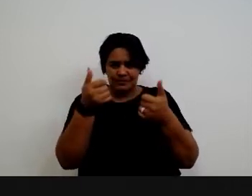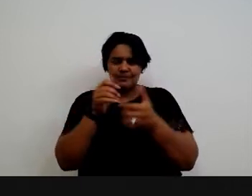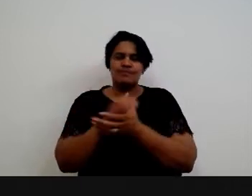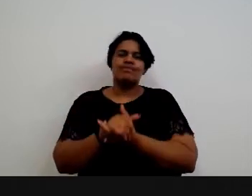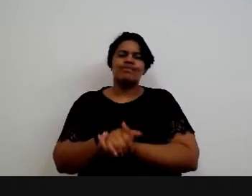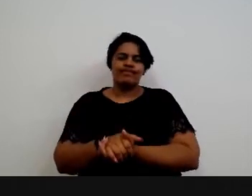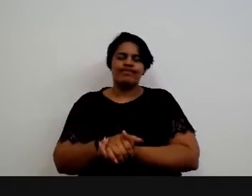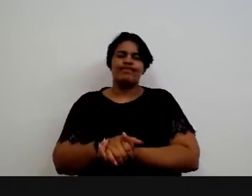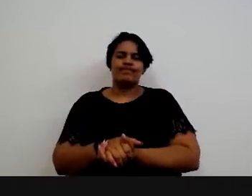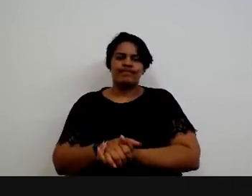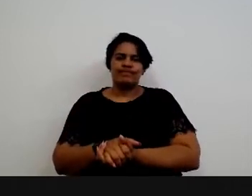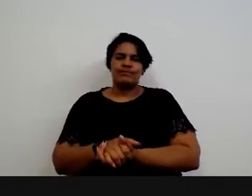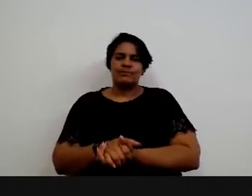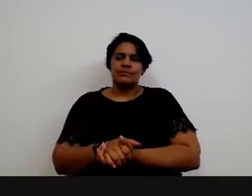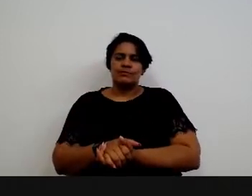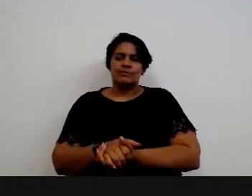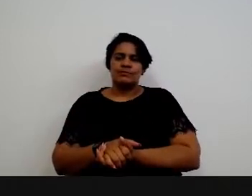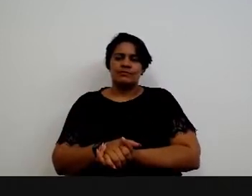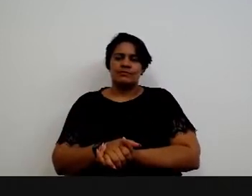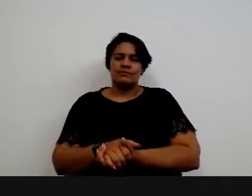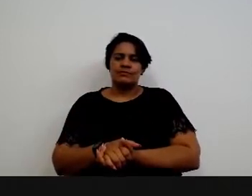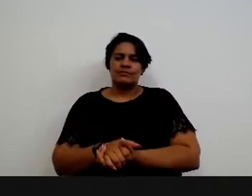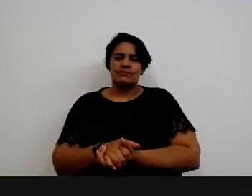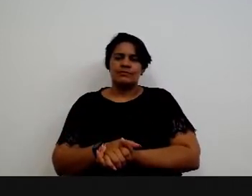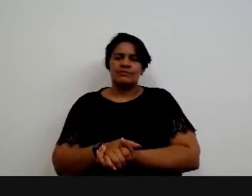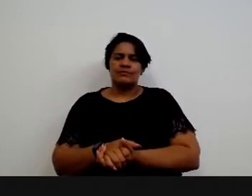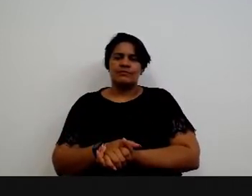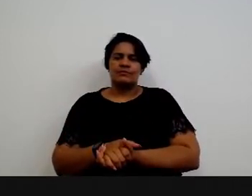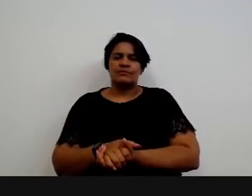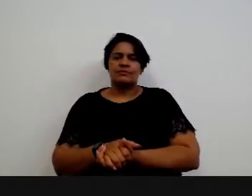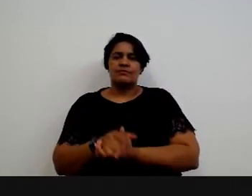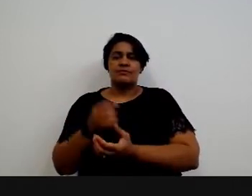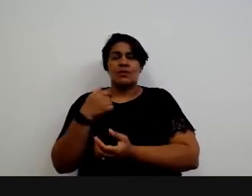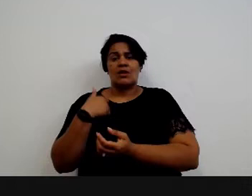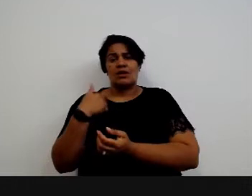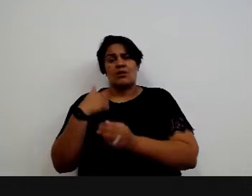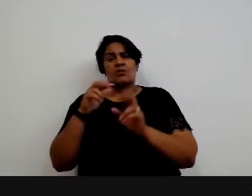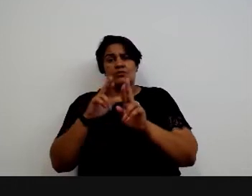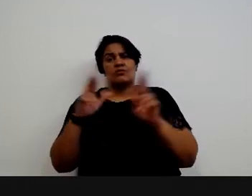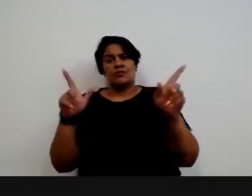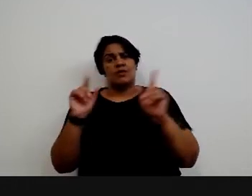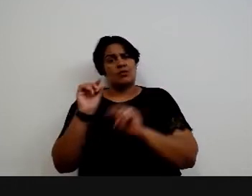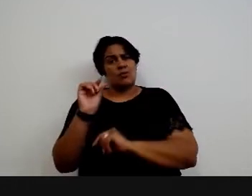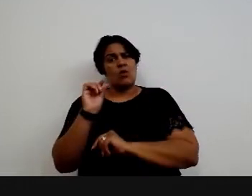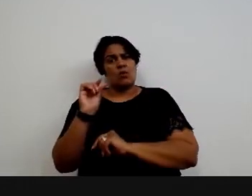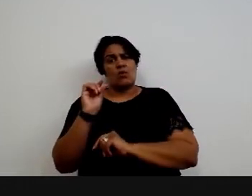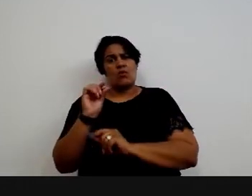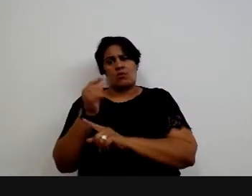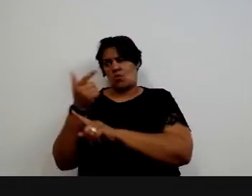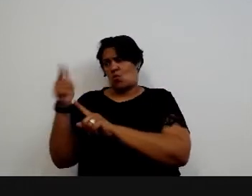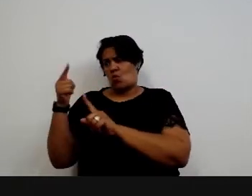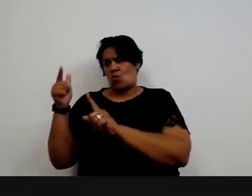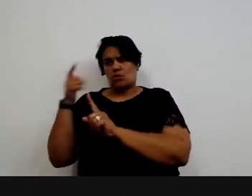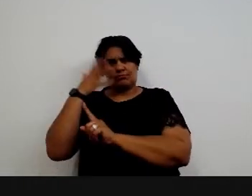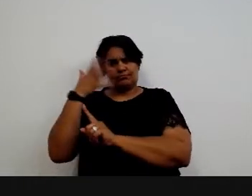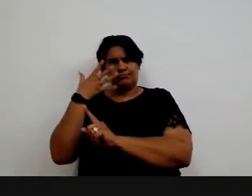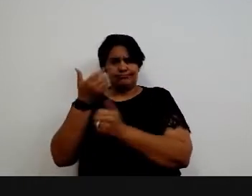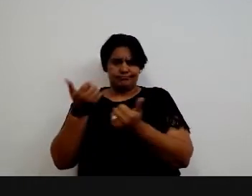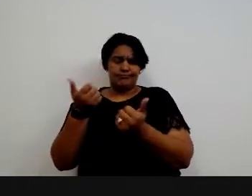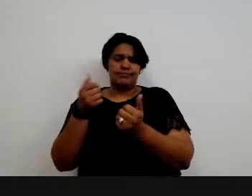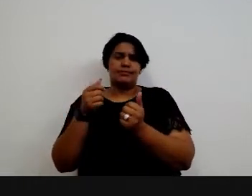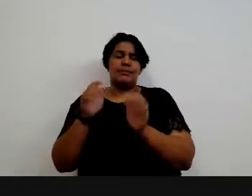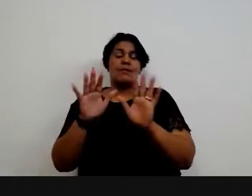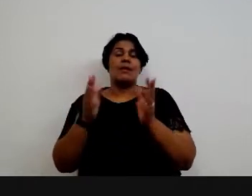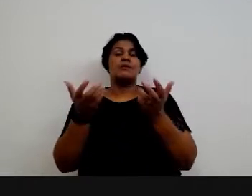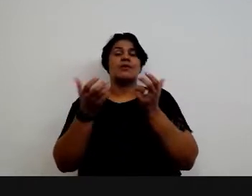tenho um viés um pouquinho diferenciado do que os outros convidados trouxeram. Eu queria dizer